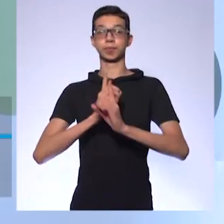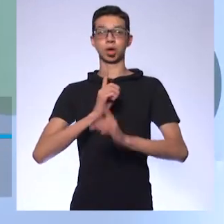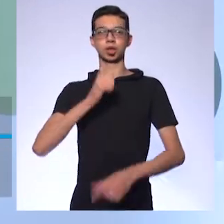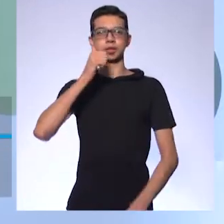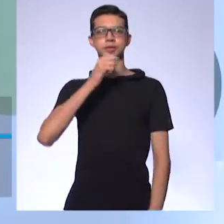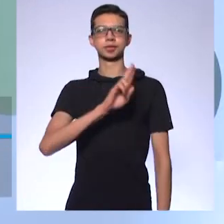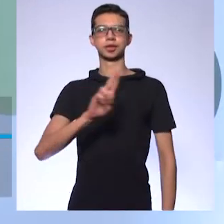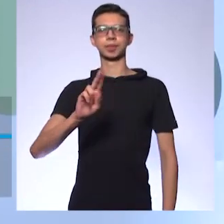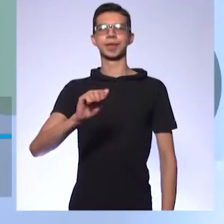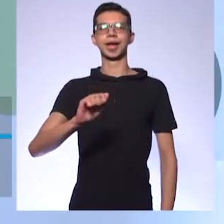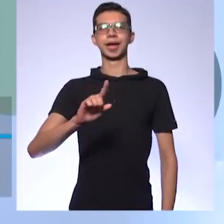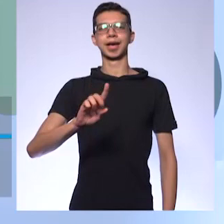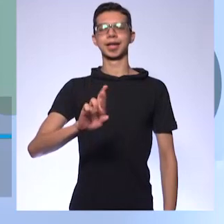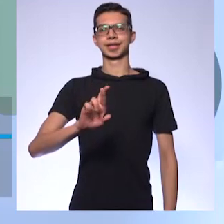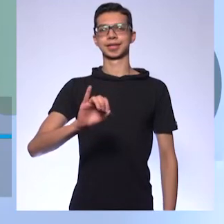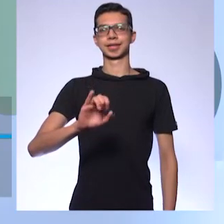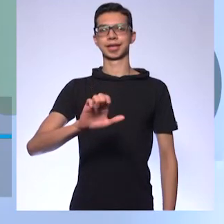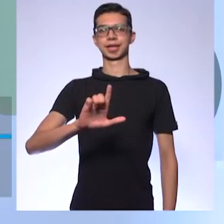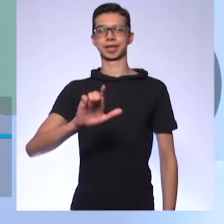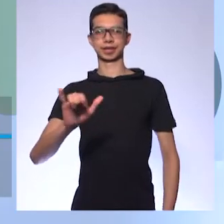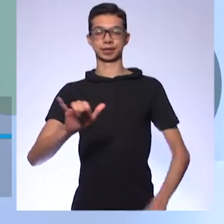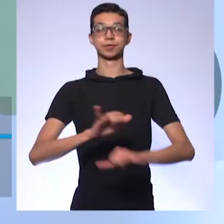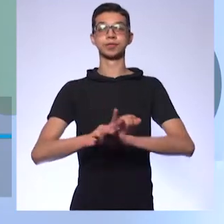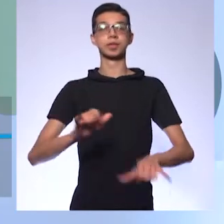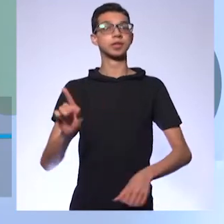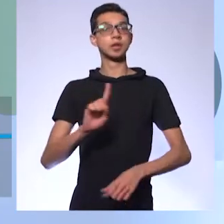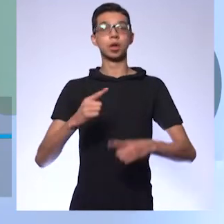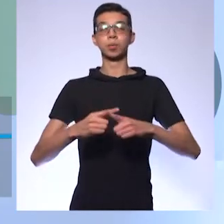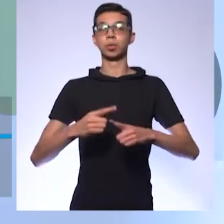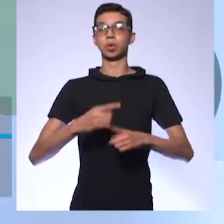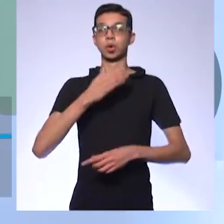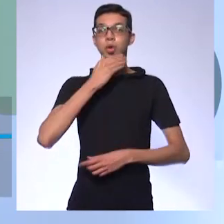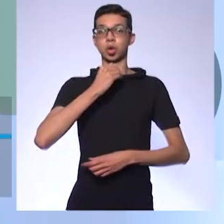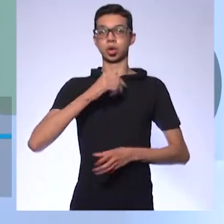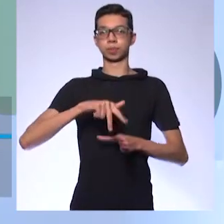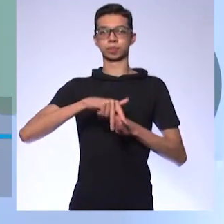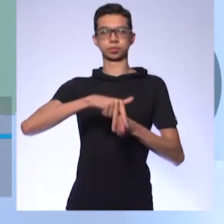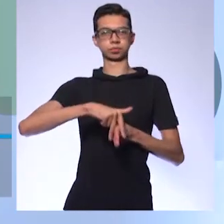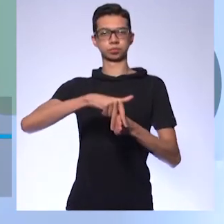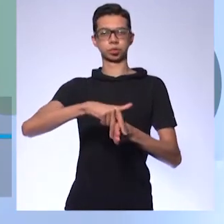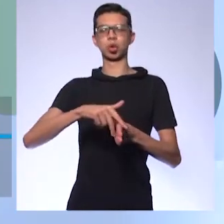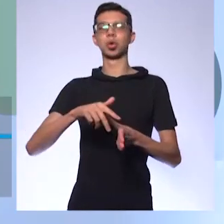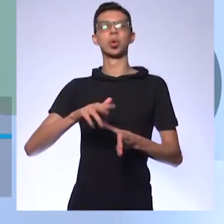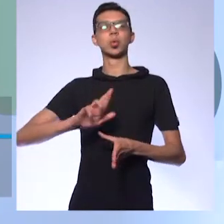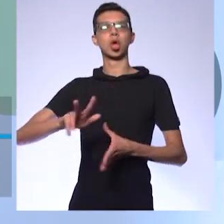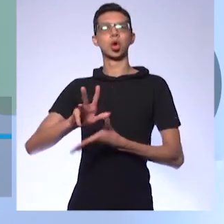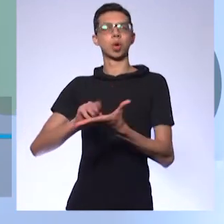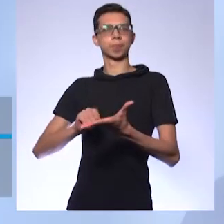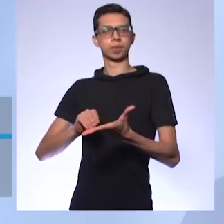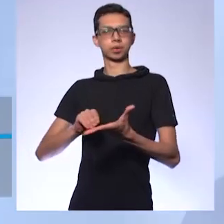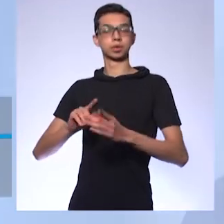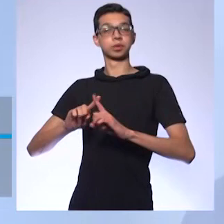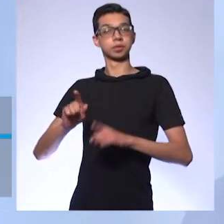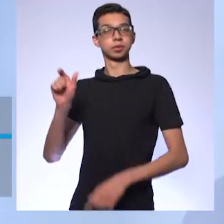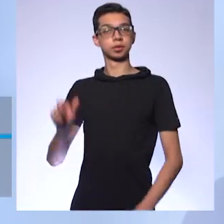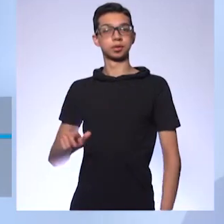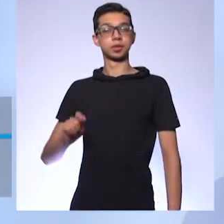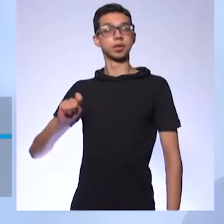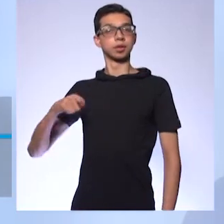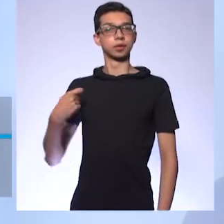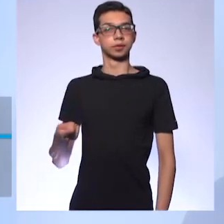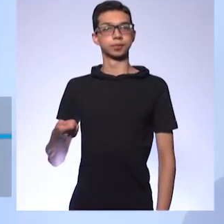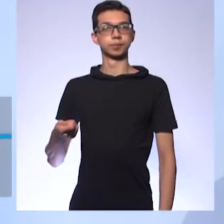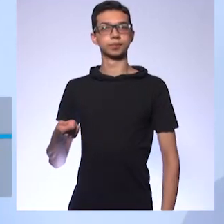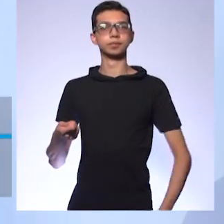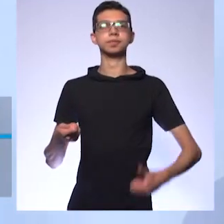que fala. Não, pois ele se tornava um cavaleiro e não imitava um cavaleiro. É isso que ela coloca, Opa, olha, é um argumento válido. É o que eu